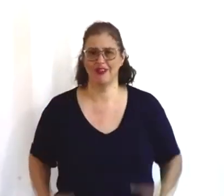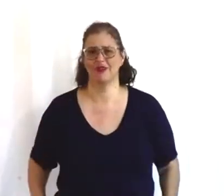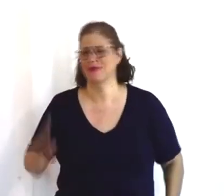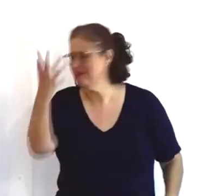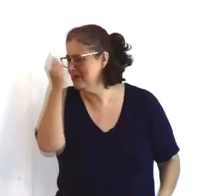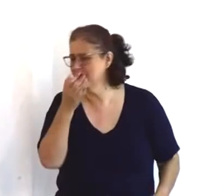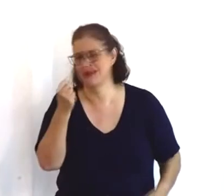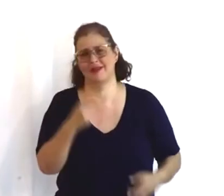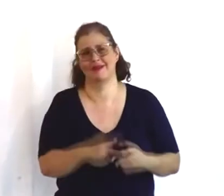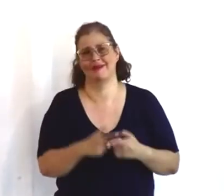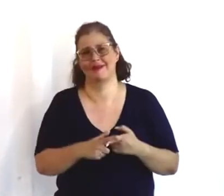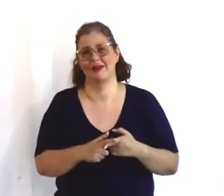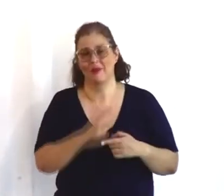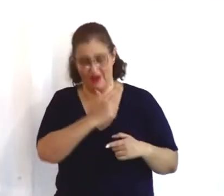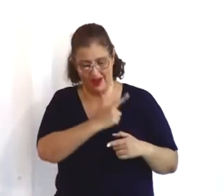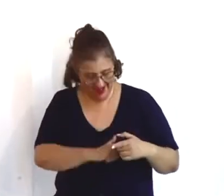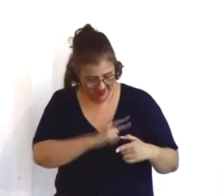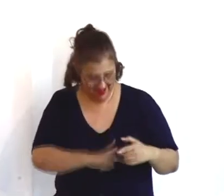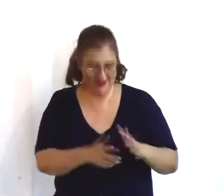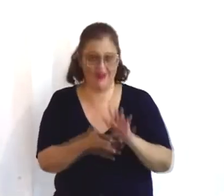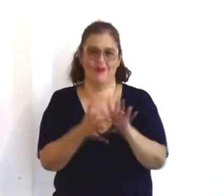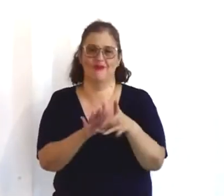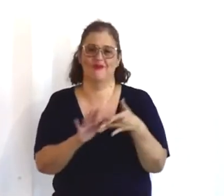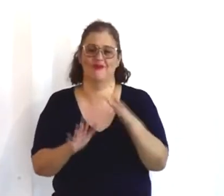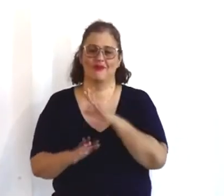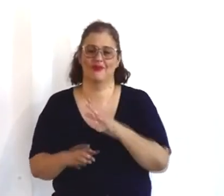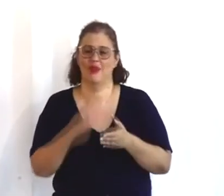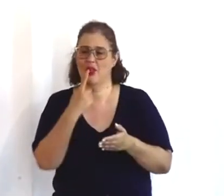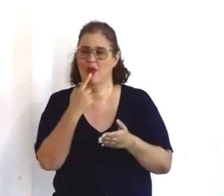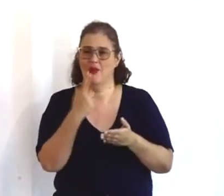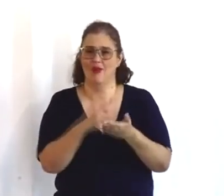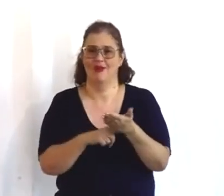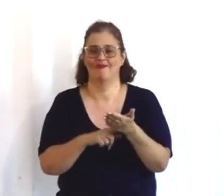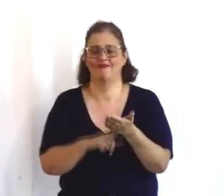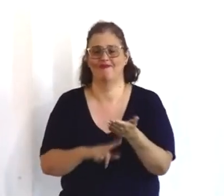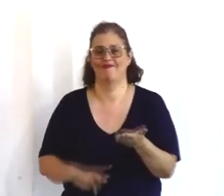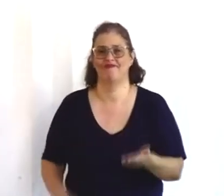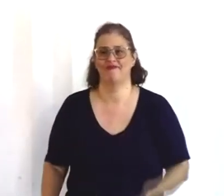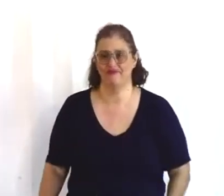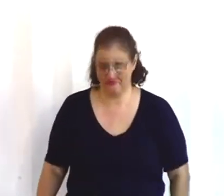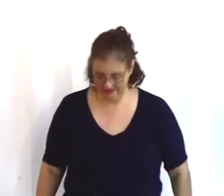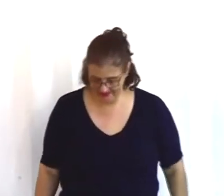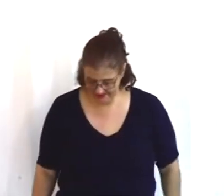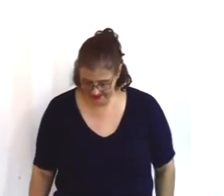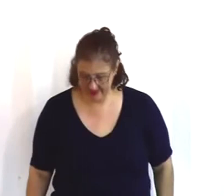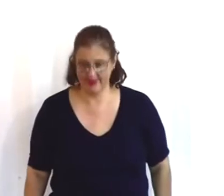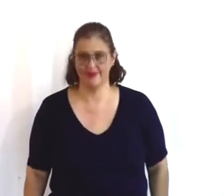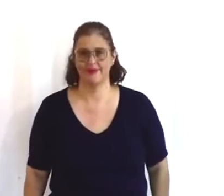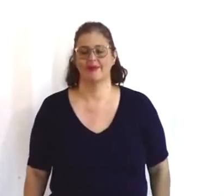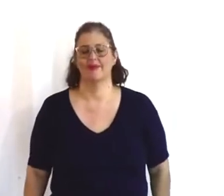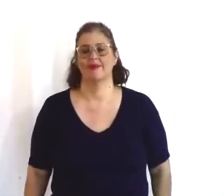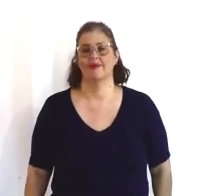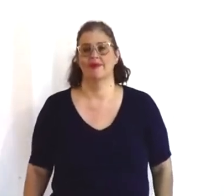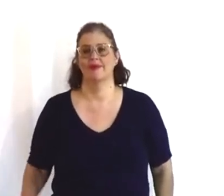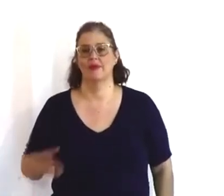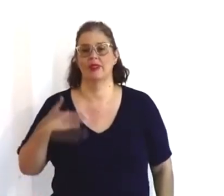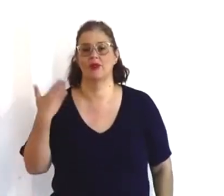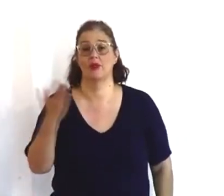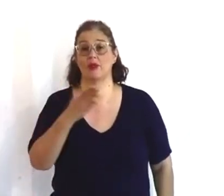vida. Lendo um dos comentaristas essa semana, eles comenta dizendo que infelizmente quando nós